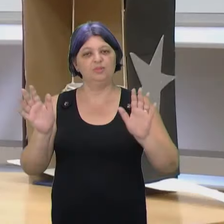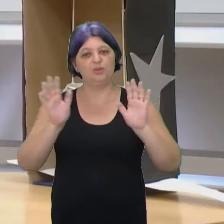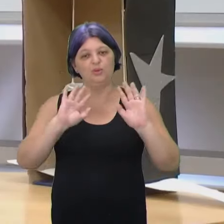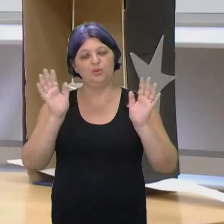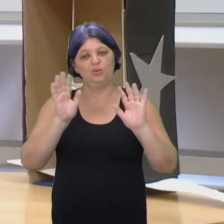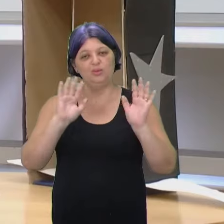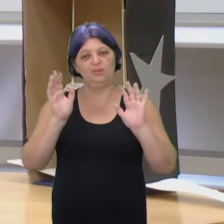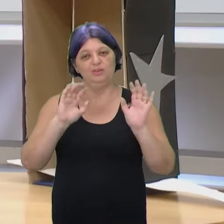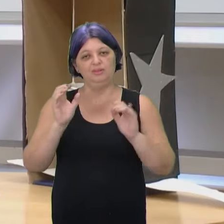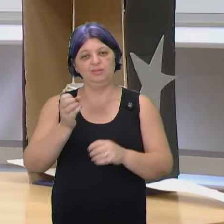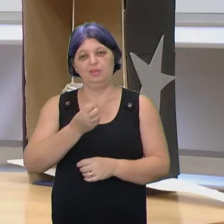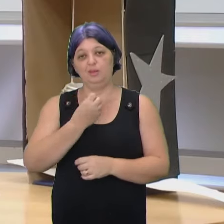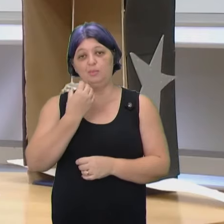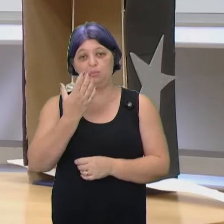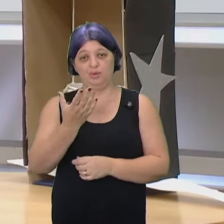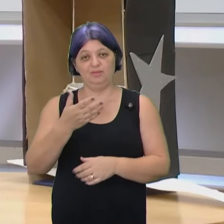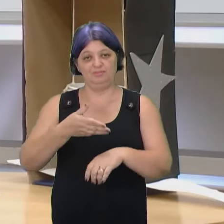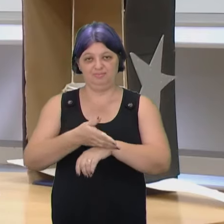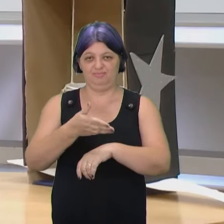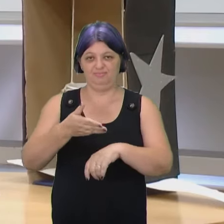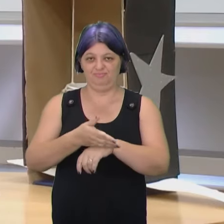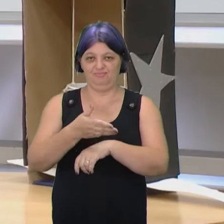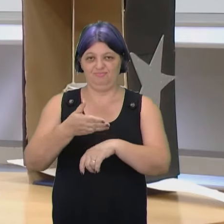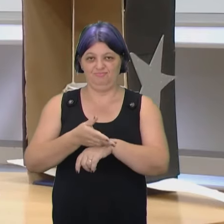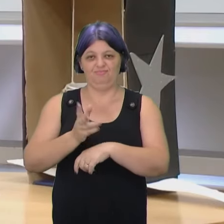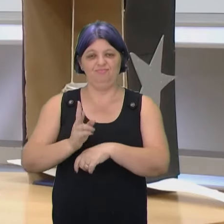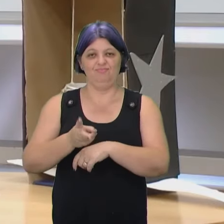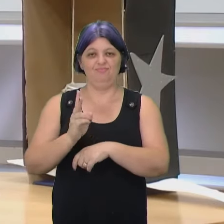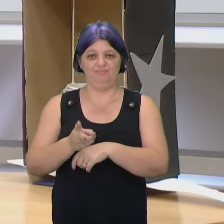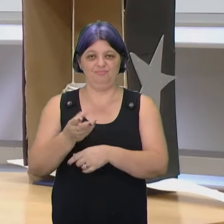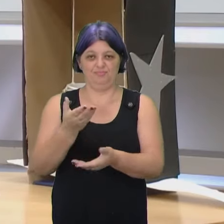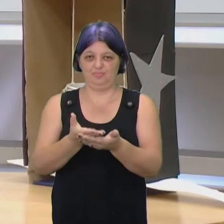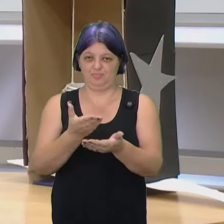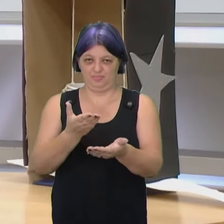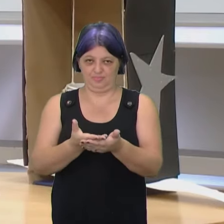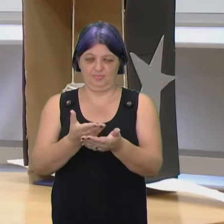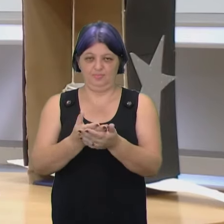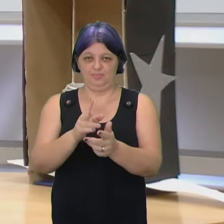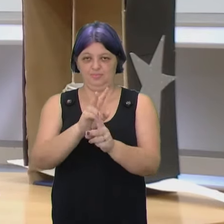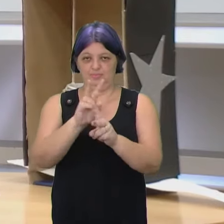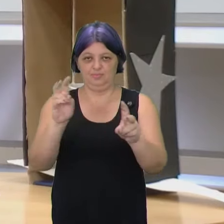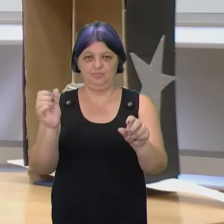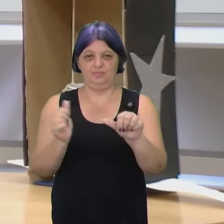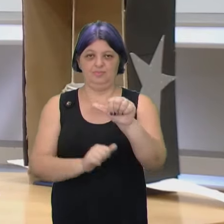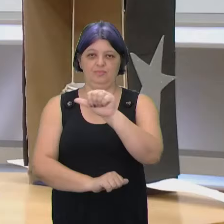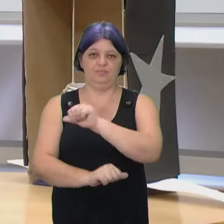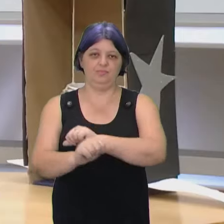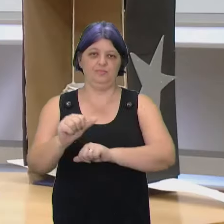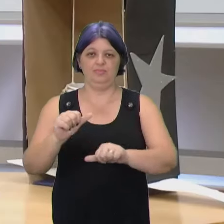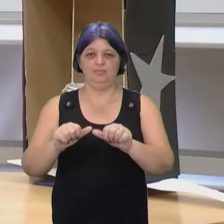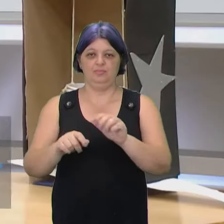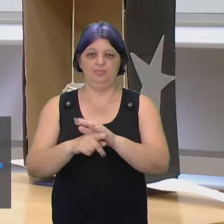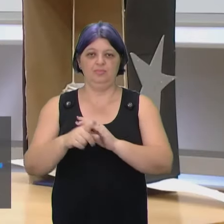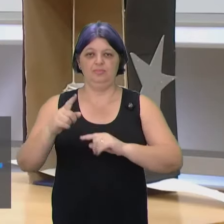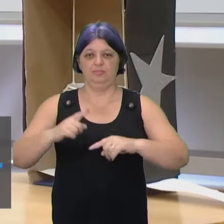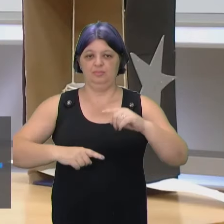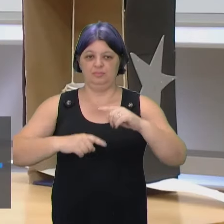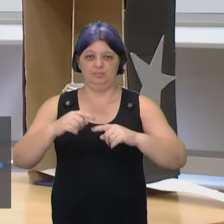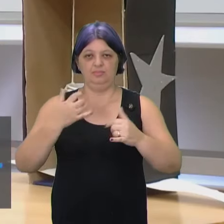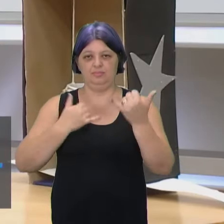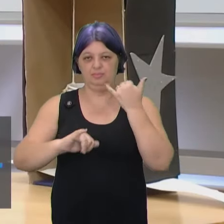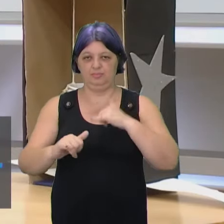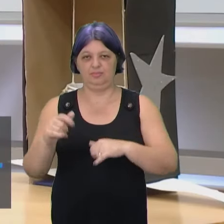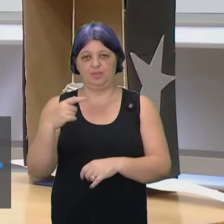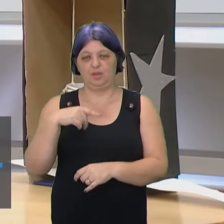Oi, gente, que bom que vocês nos acessaram aqui para continuarmos aí os estudos sobre transformação de matéria e energia. Eu sou Viviane,